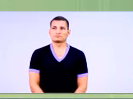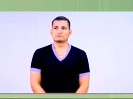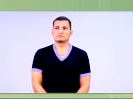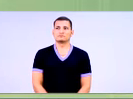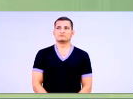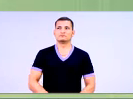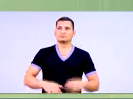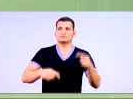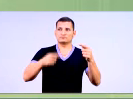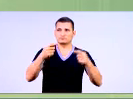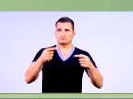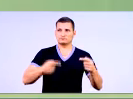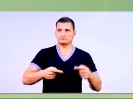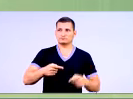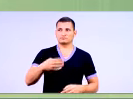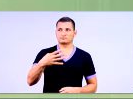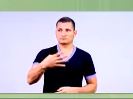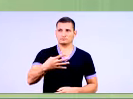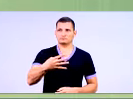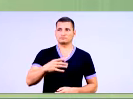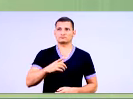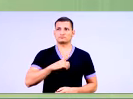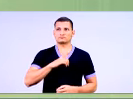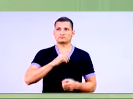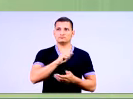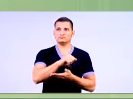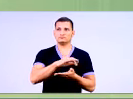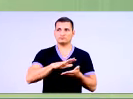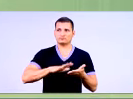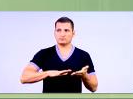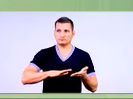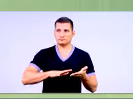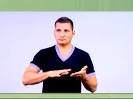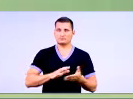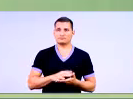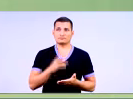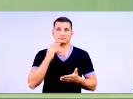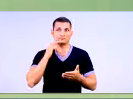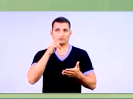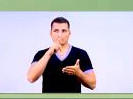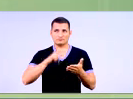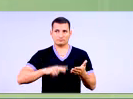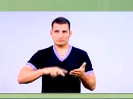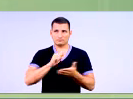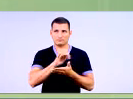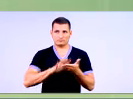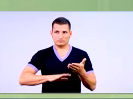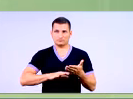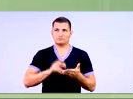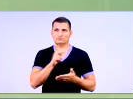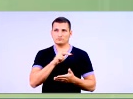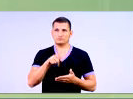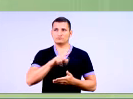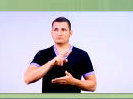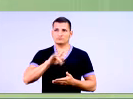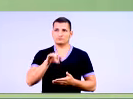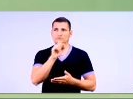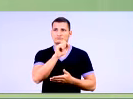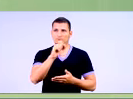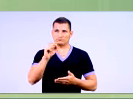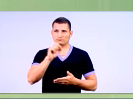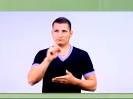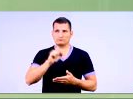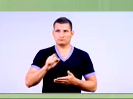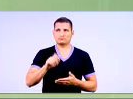Ok, a questão 4, nós temos aqui um texto. Eu vou ler o texto, a professora vai acompanhando aí, grifando as